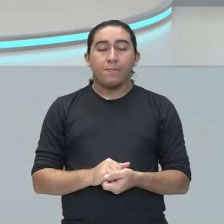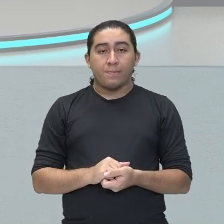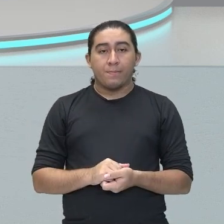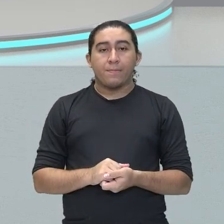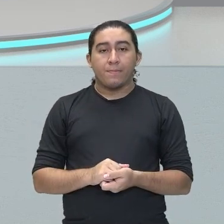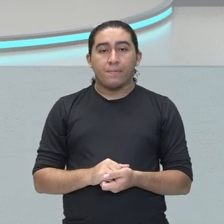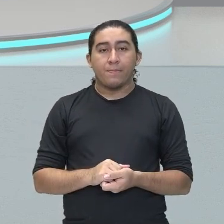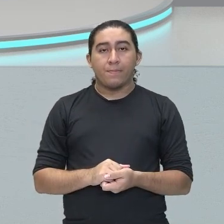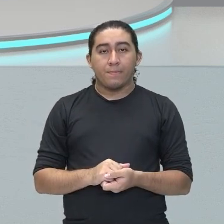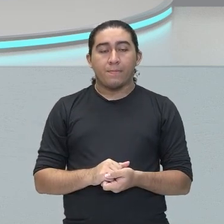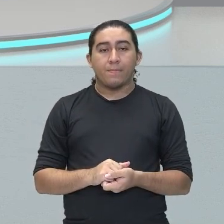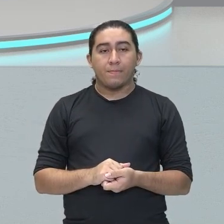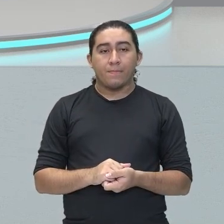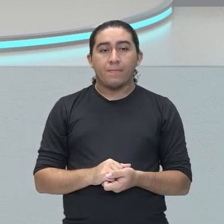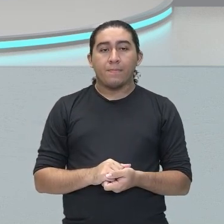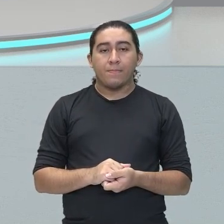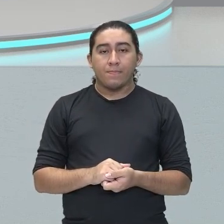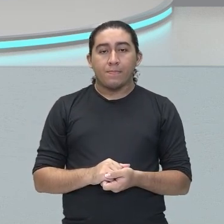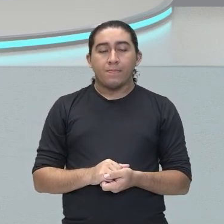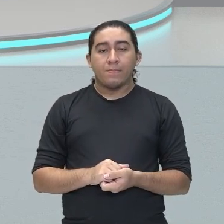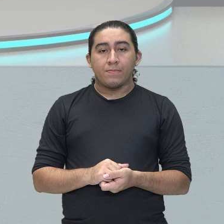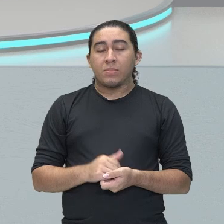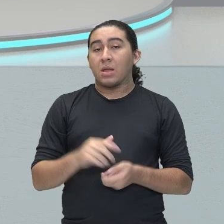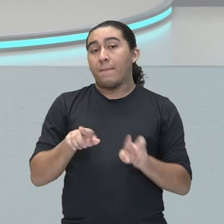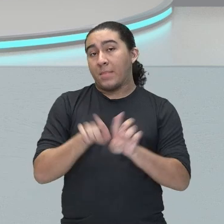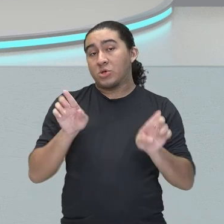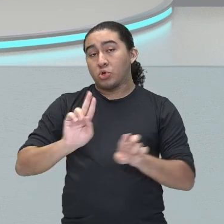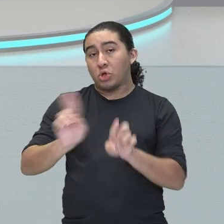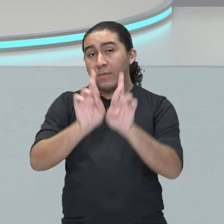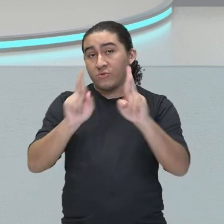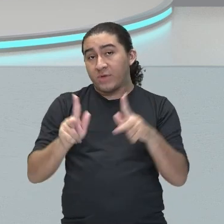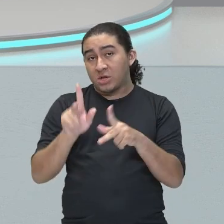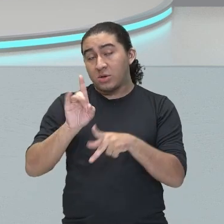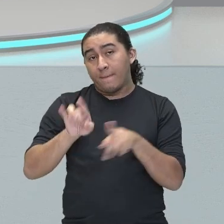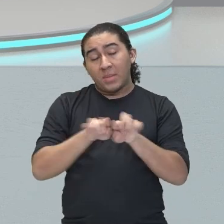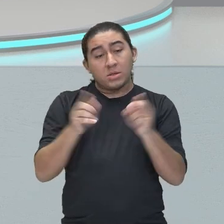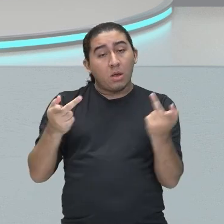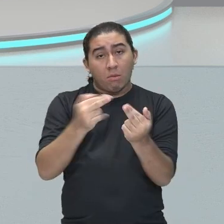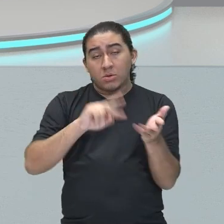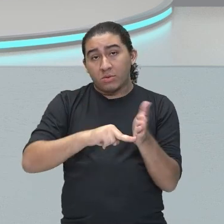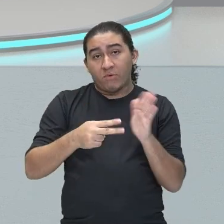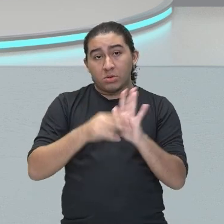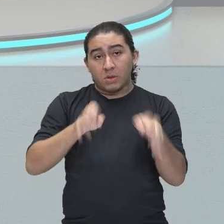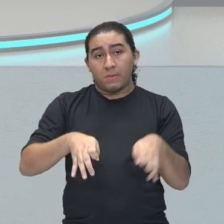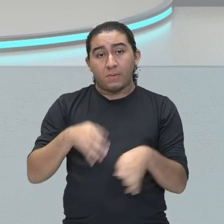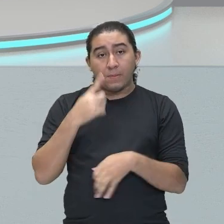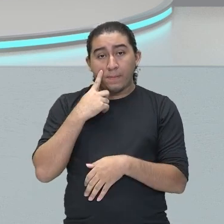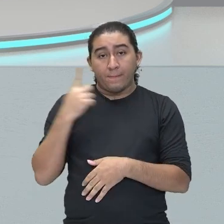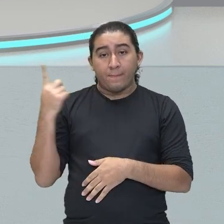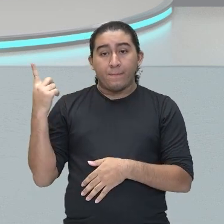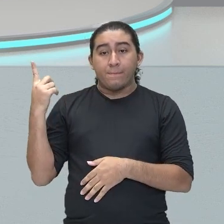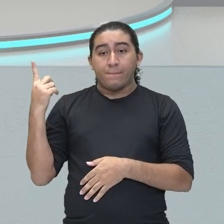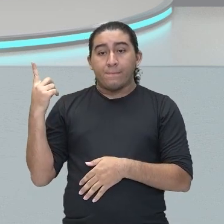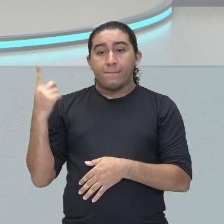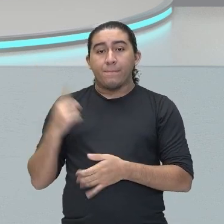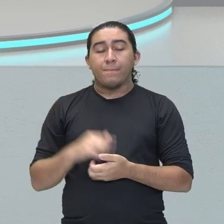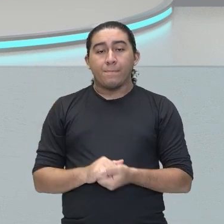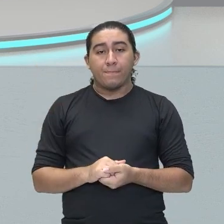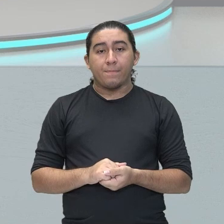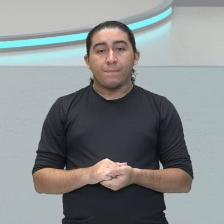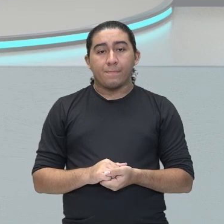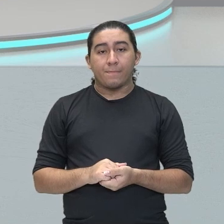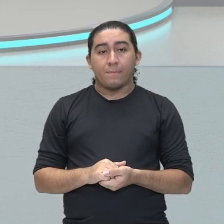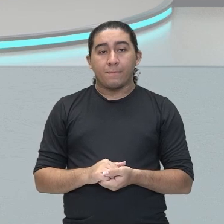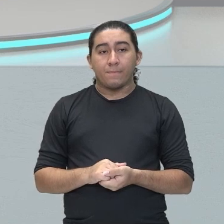no poema épico temos aí proposição, invocação, dedicatória, narração e